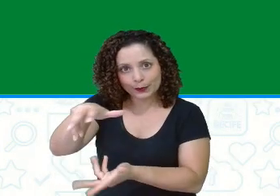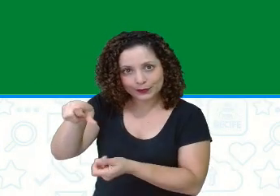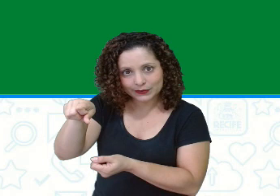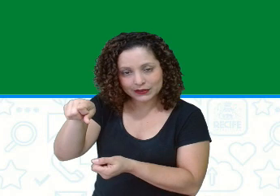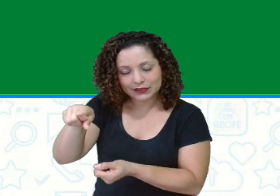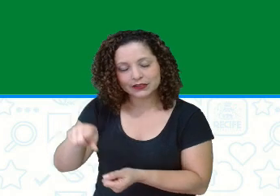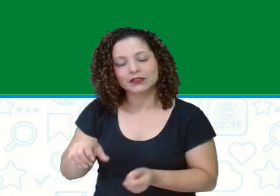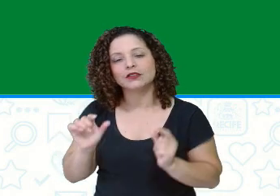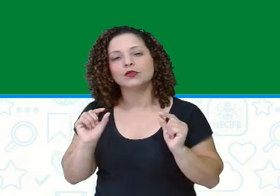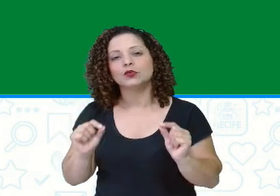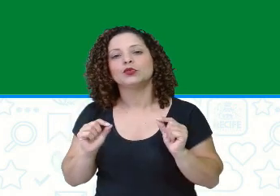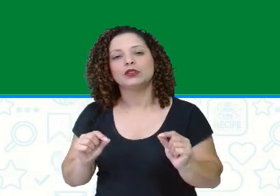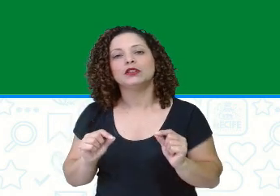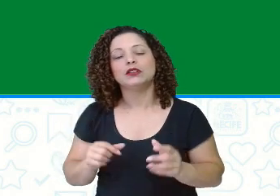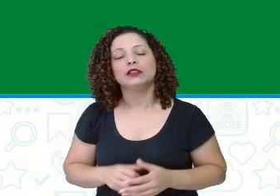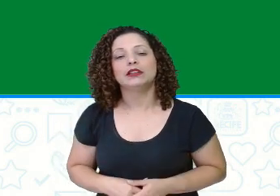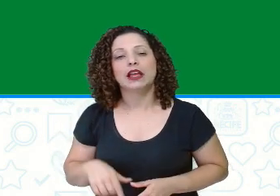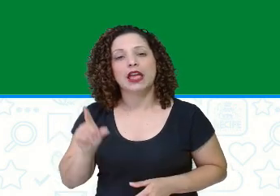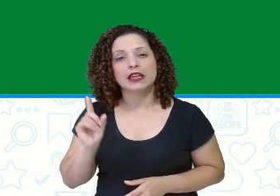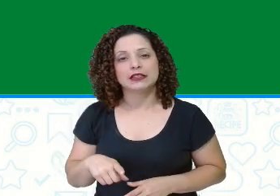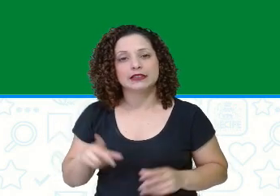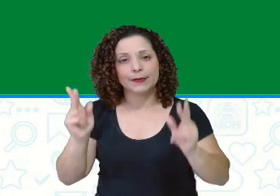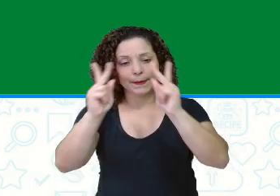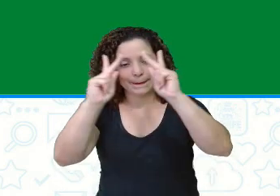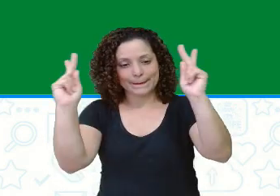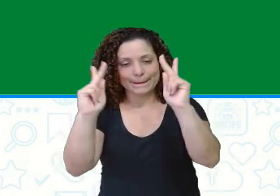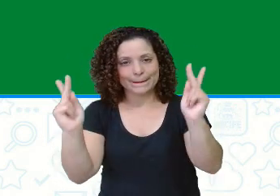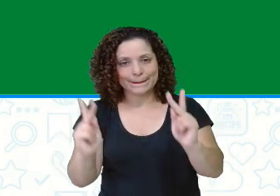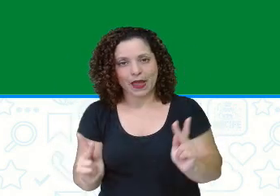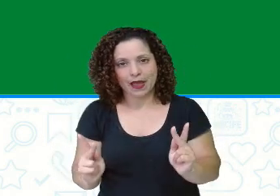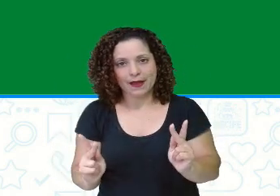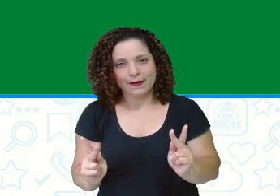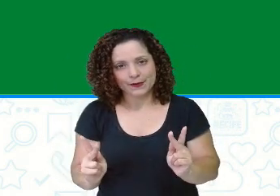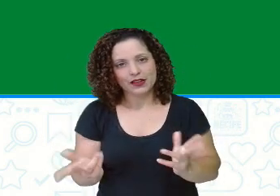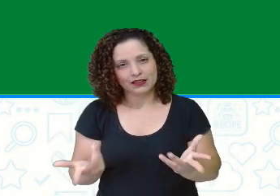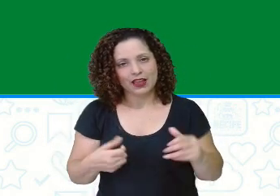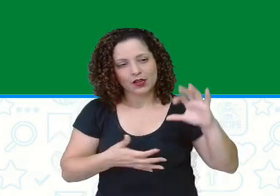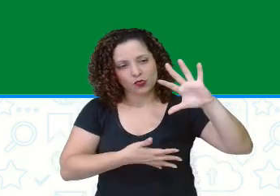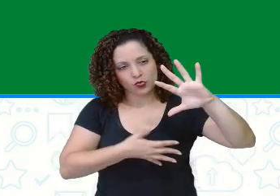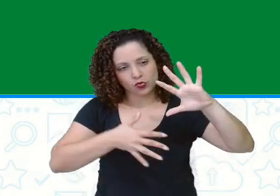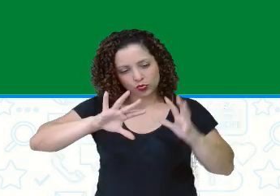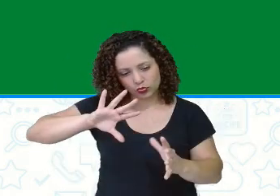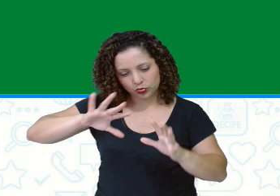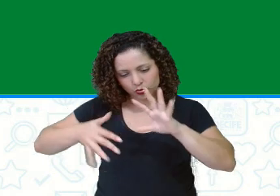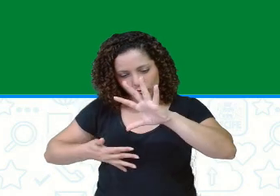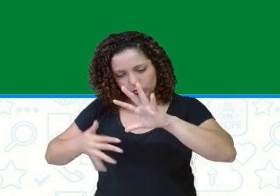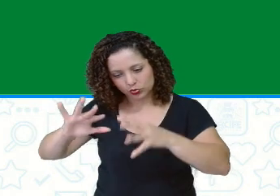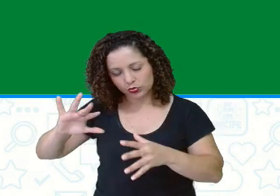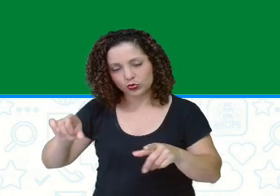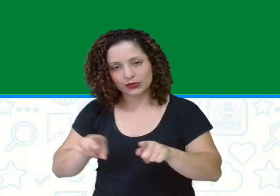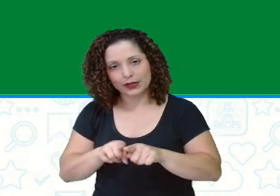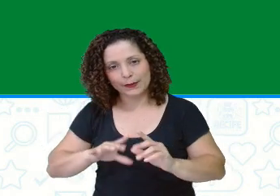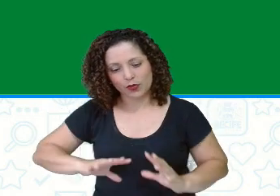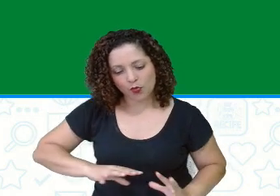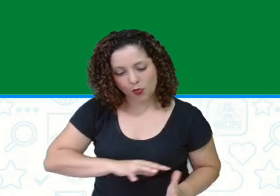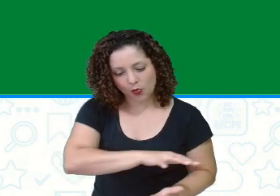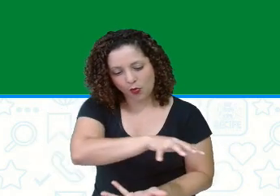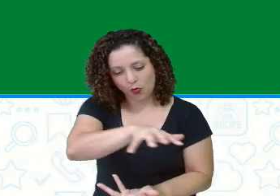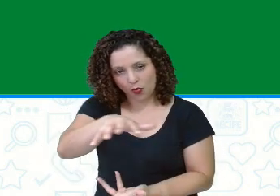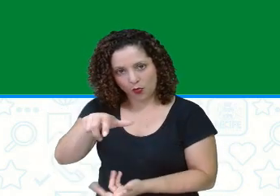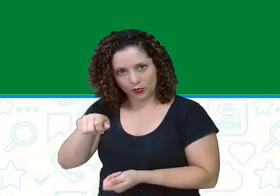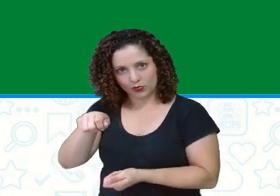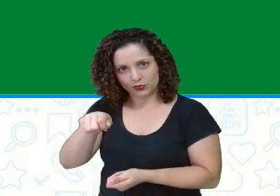mapas e globos é que a gente vai entender melhor como funciona o planeta e tantas outras coisas, além, claro, da questão